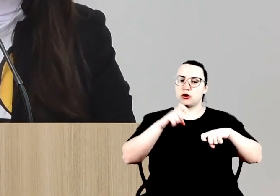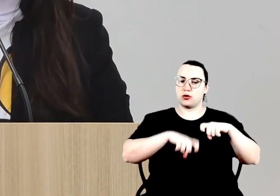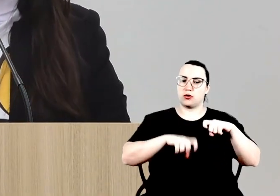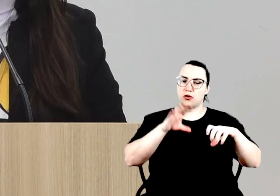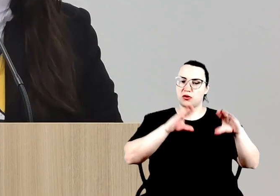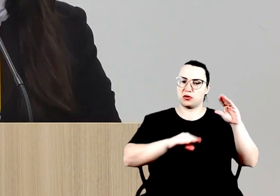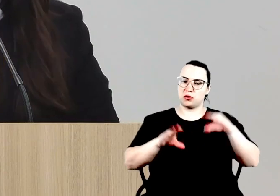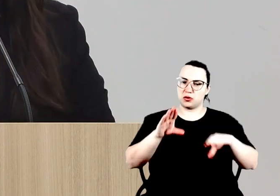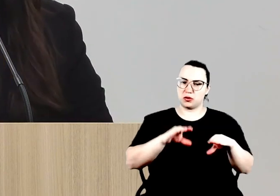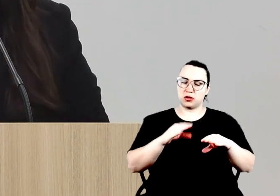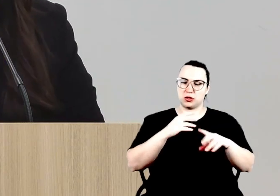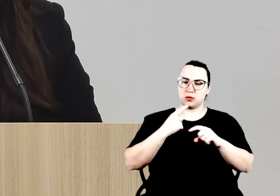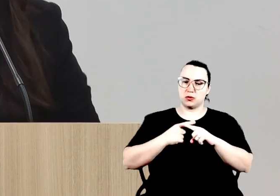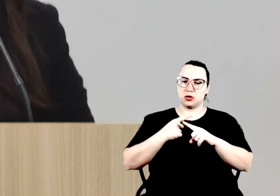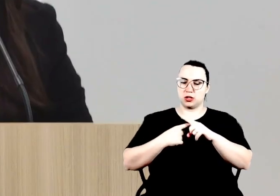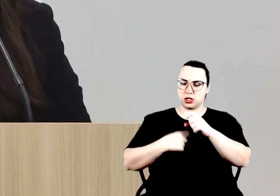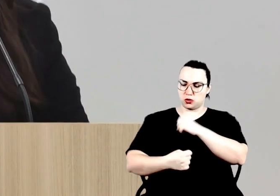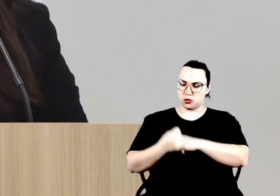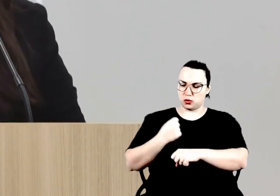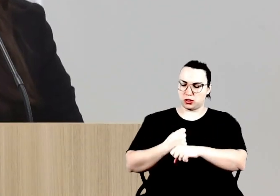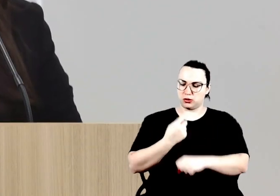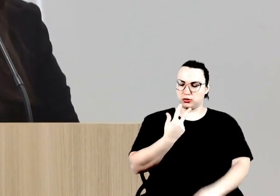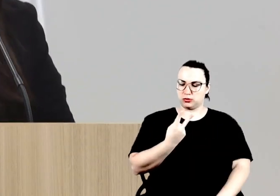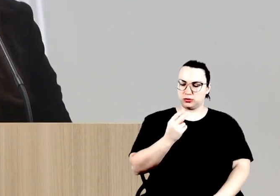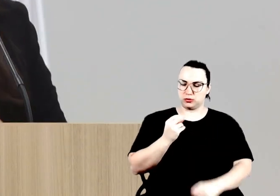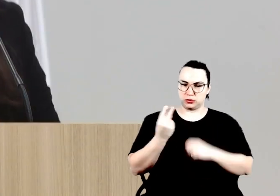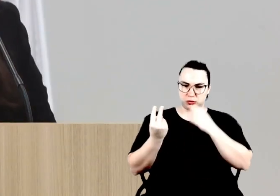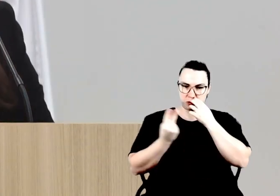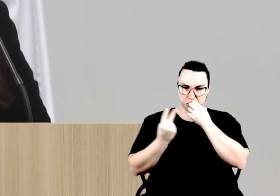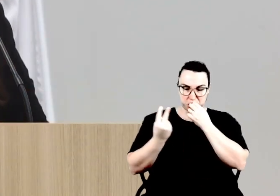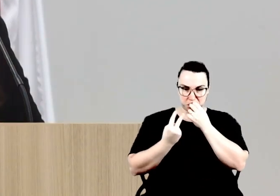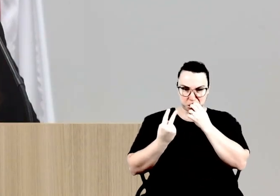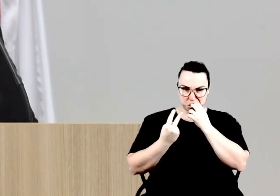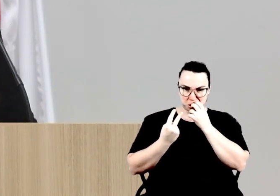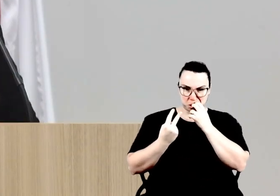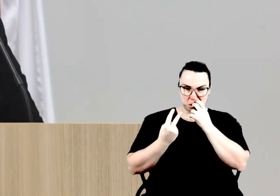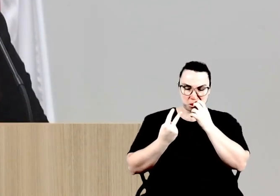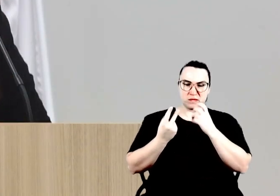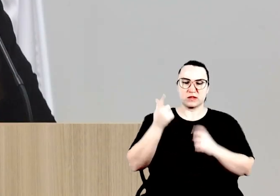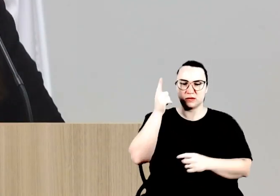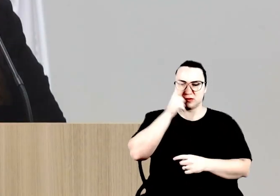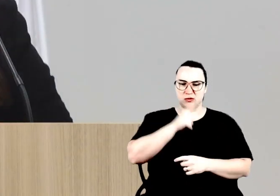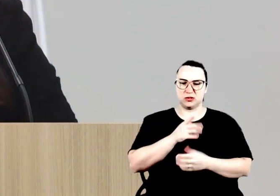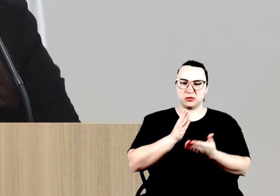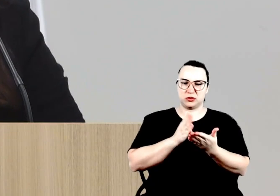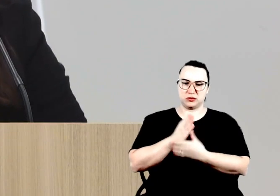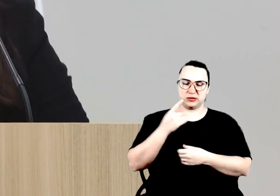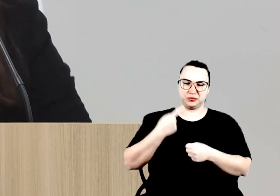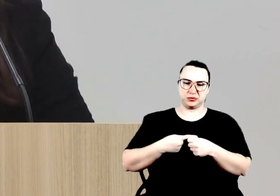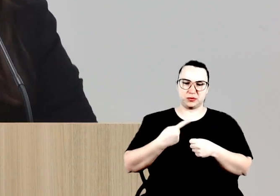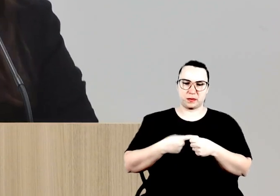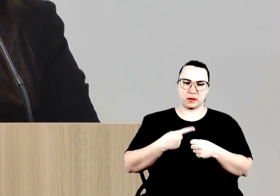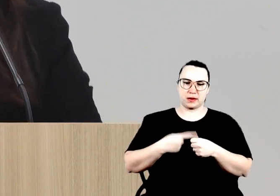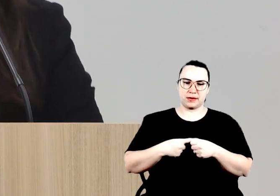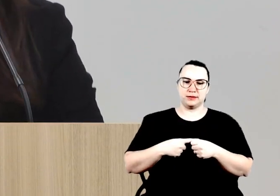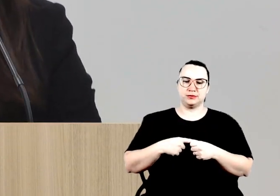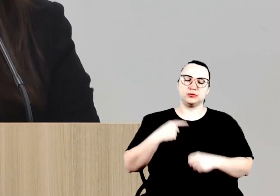ano de 2022 foi aprovada uma legislação aqui no município instituindo o Maio